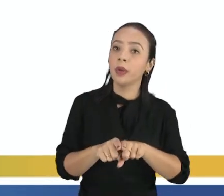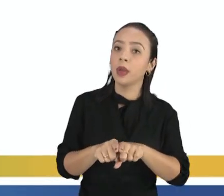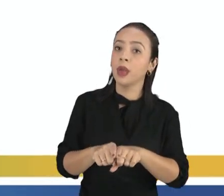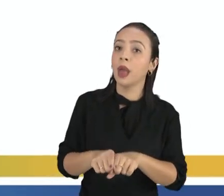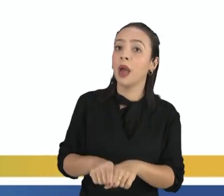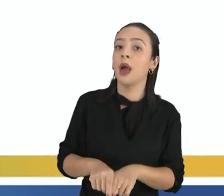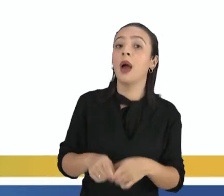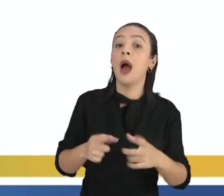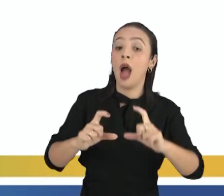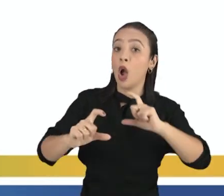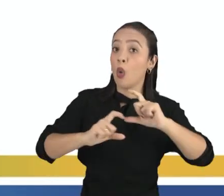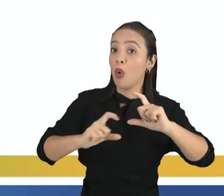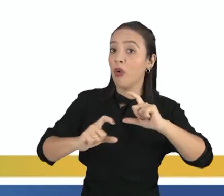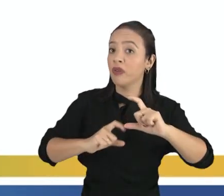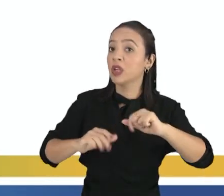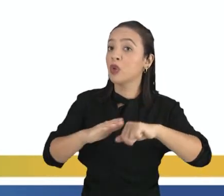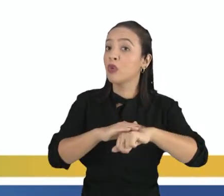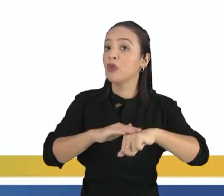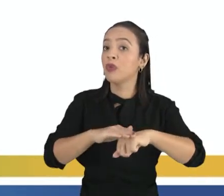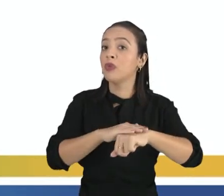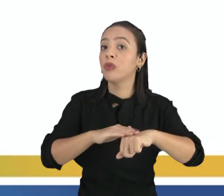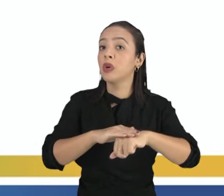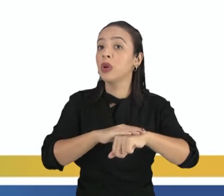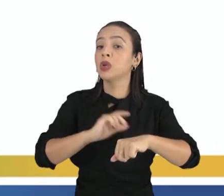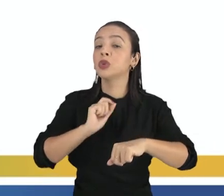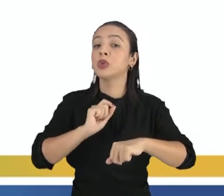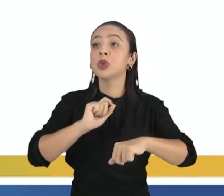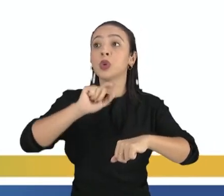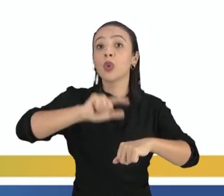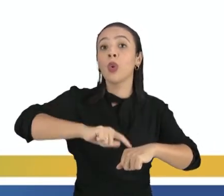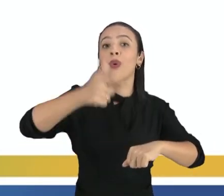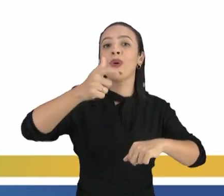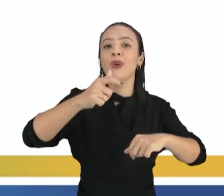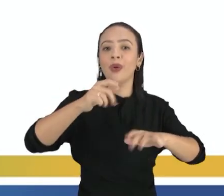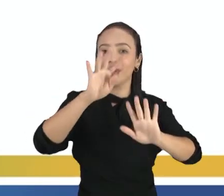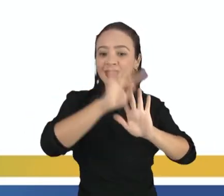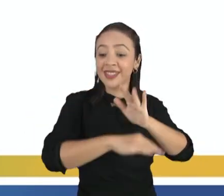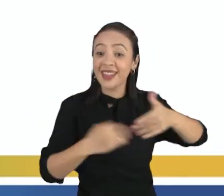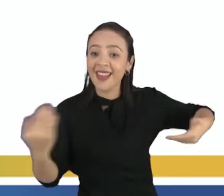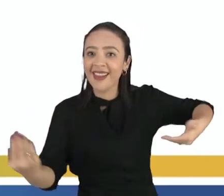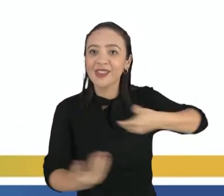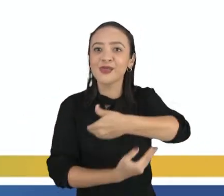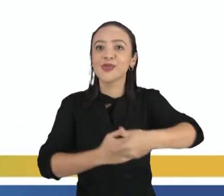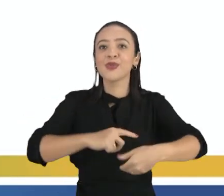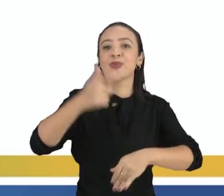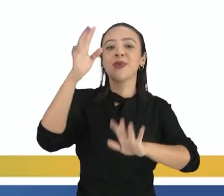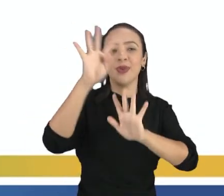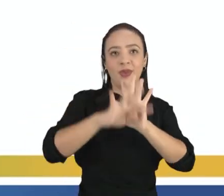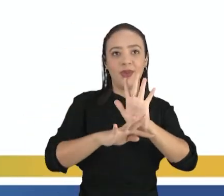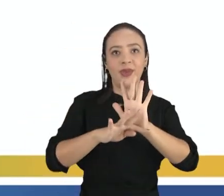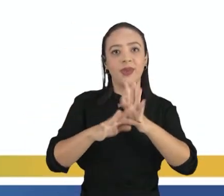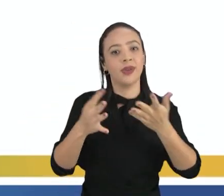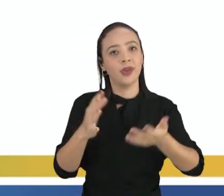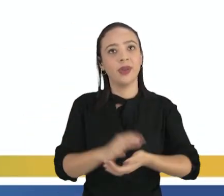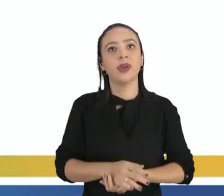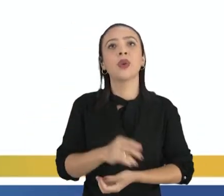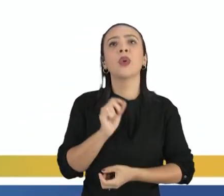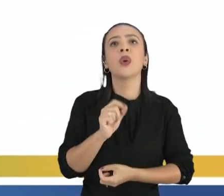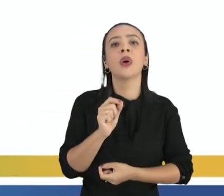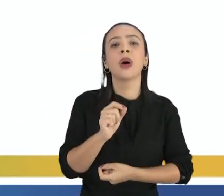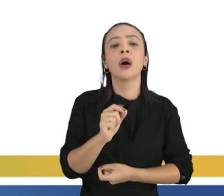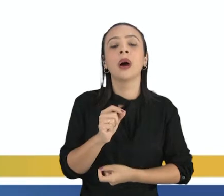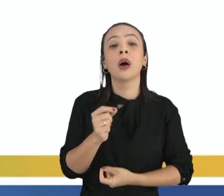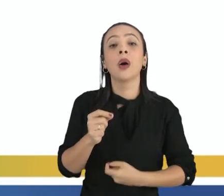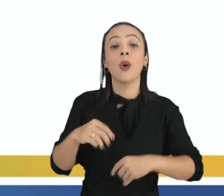que eu digo a tirinha, conversa com outro texto, que é o texto A Branca de Neve e os